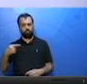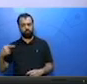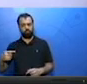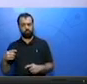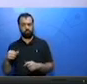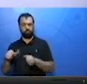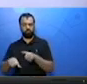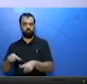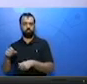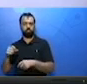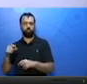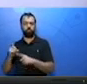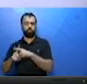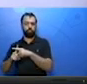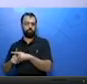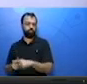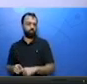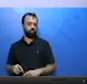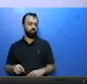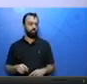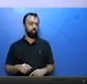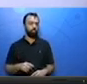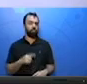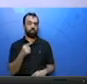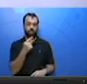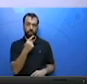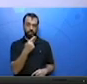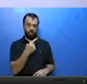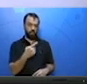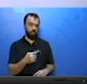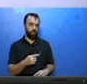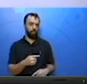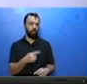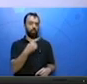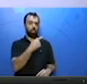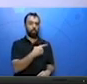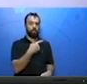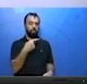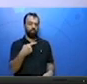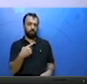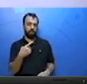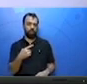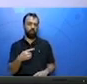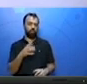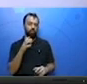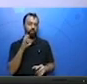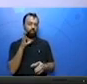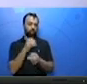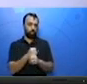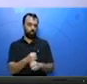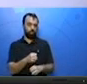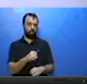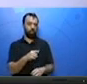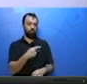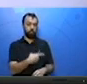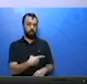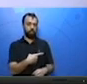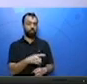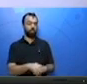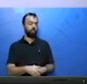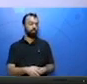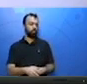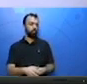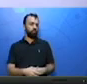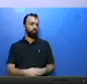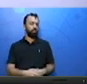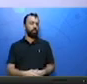mais 1. Aqui não. Ó, devo 1, e devo 3, então minha dívida total é